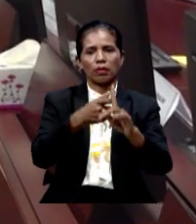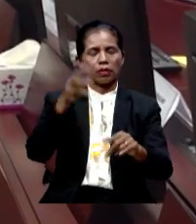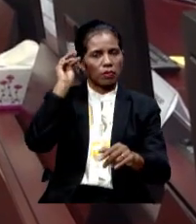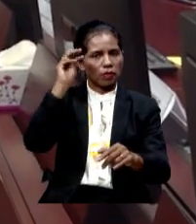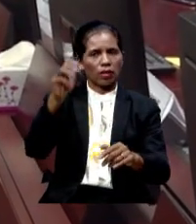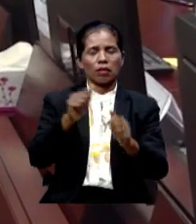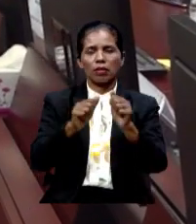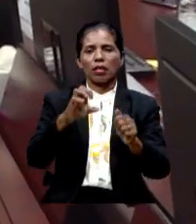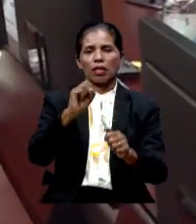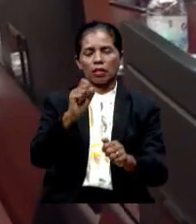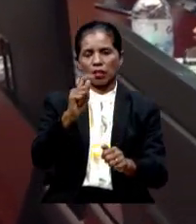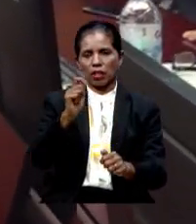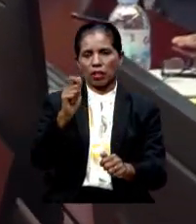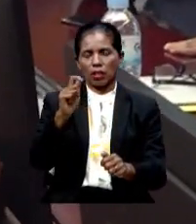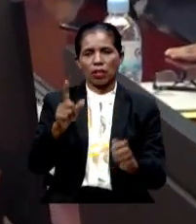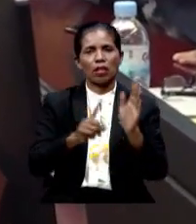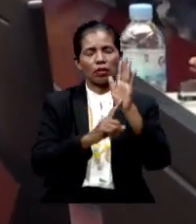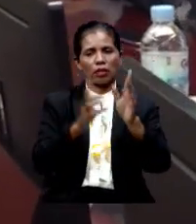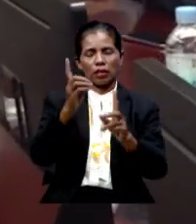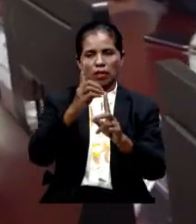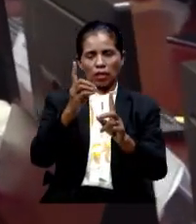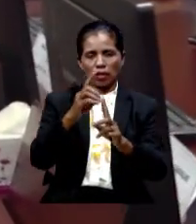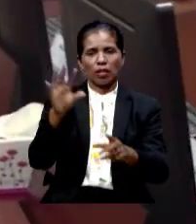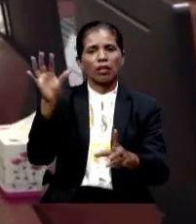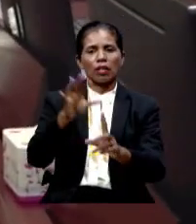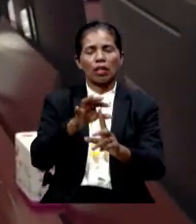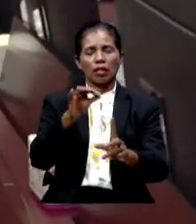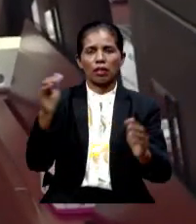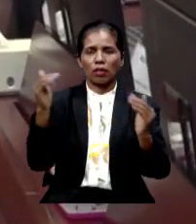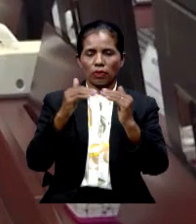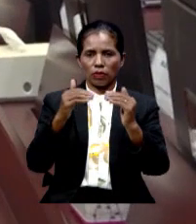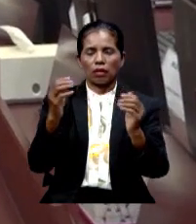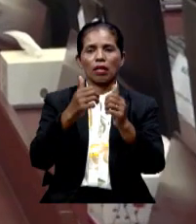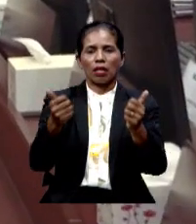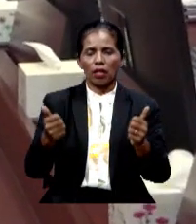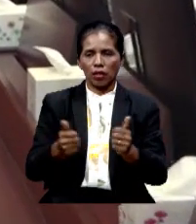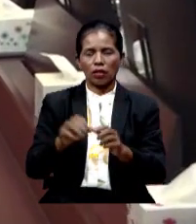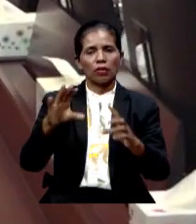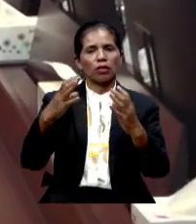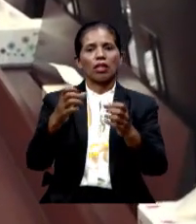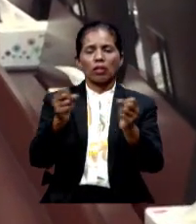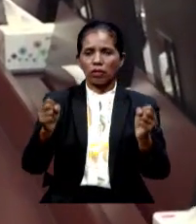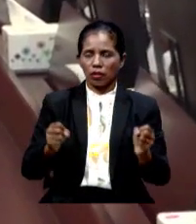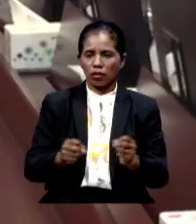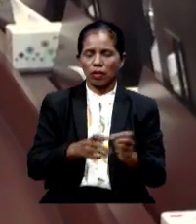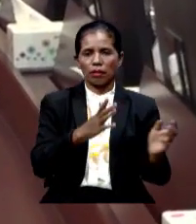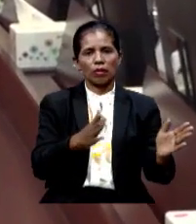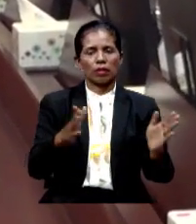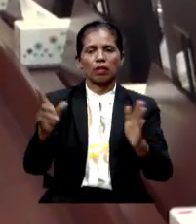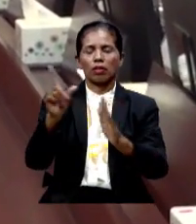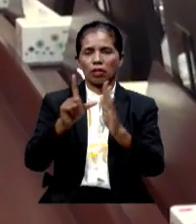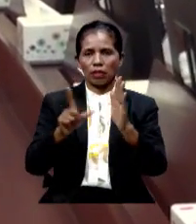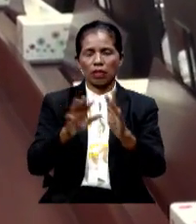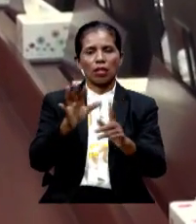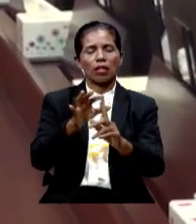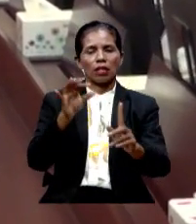da administração estatal, ode fosai data ba realização assembleia aldeia, conselho suco e a âmbito procedimento ba